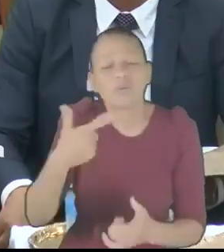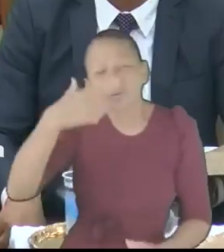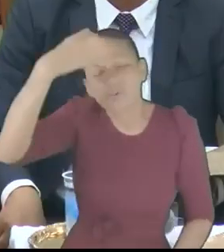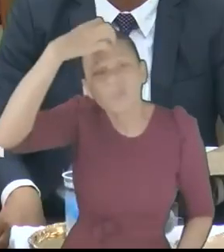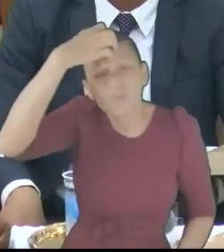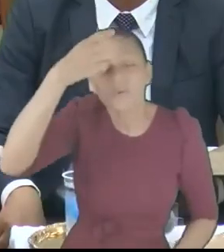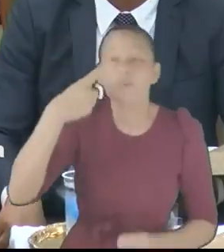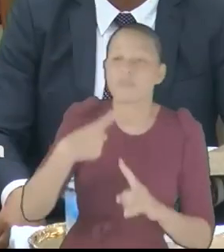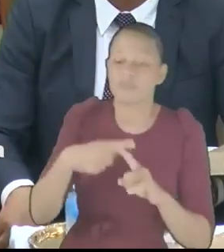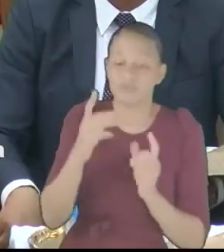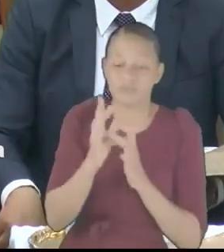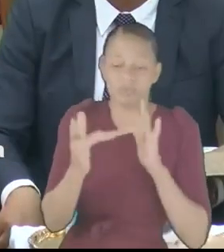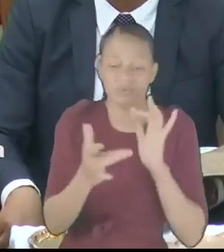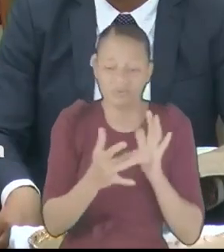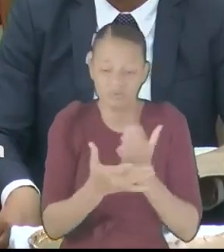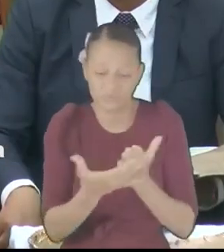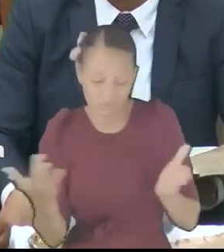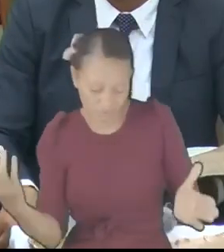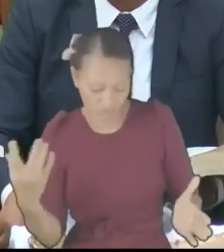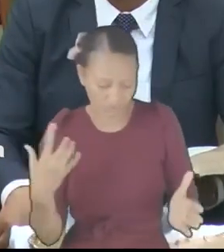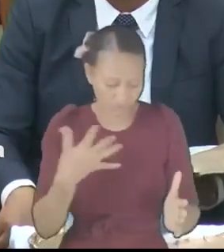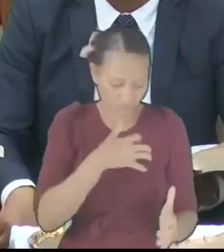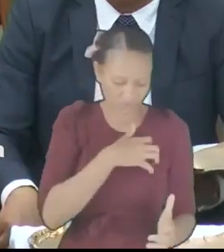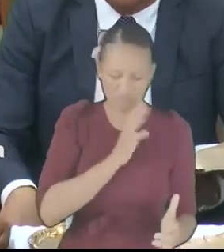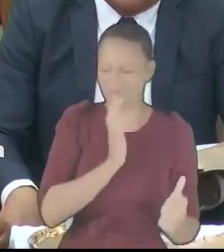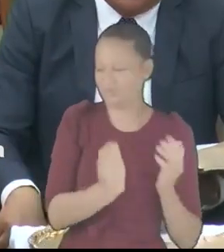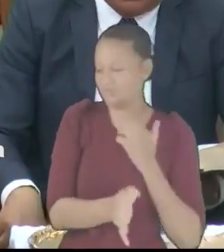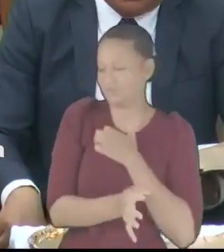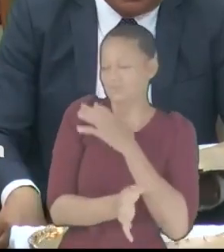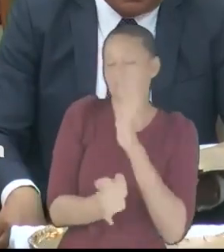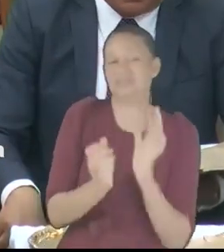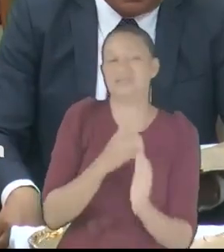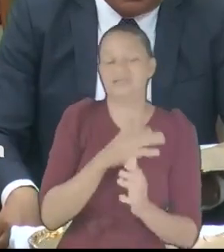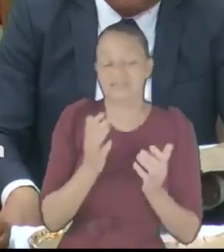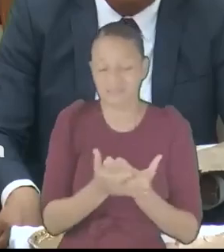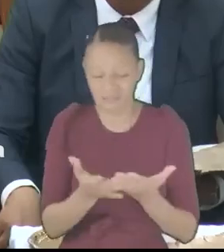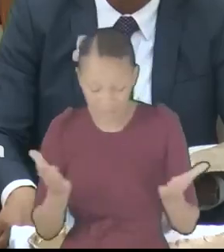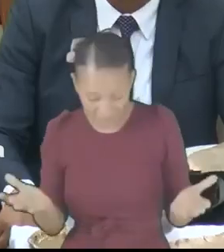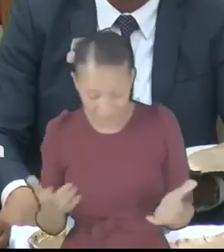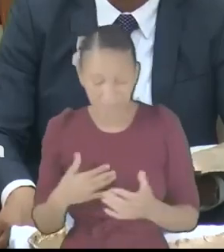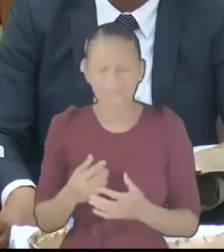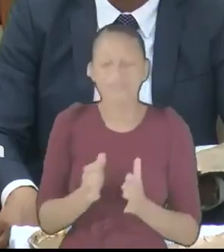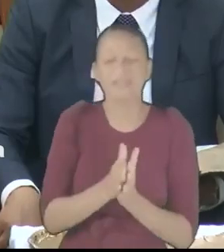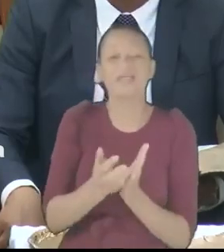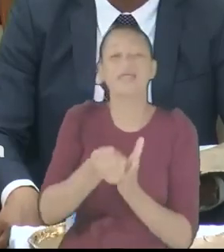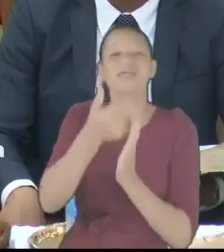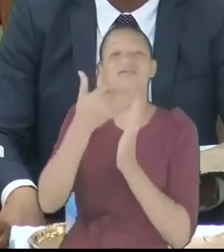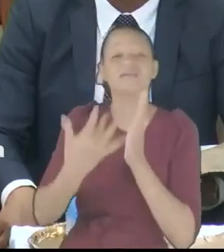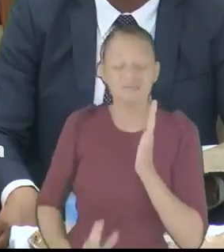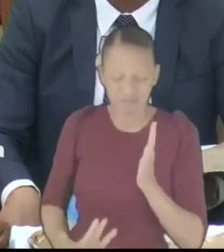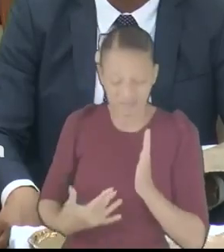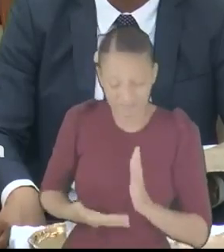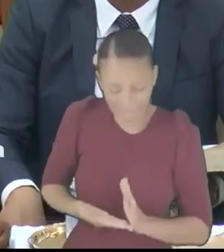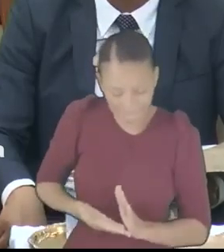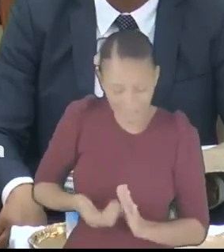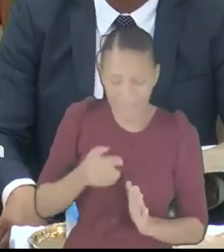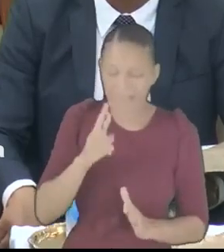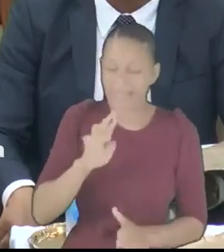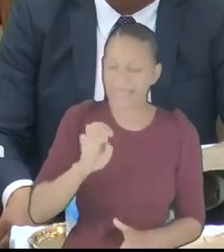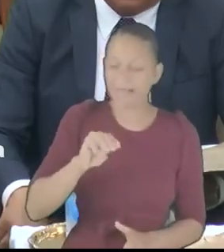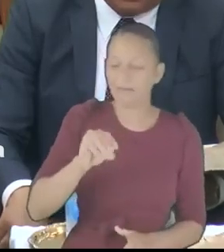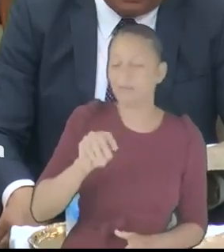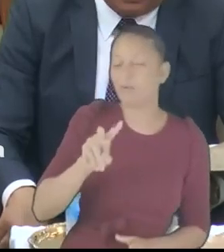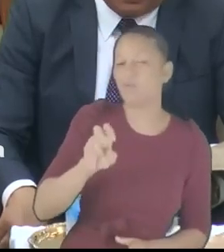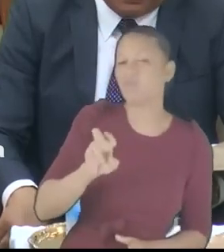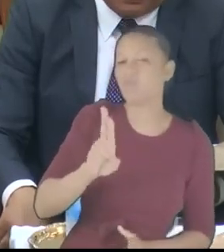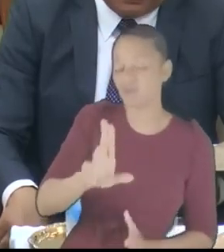Porque Jesus, além de riscar, ele tirou. Na Bíblia atualizada diz removeu. Glória a Deus. E